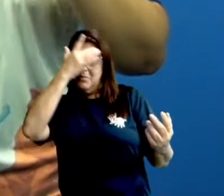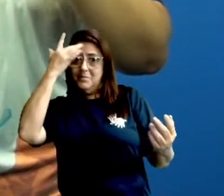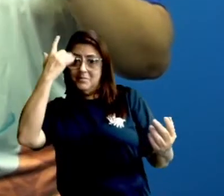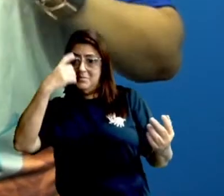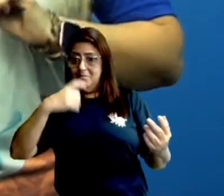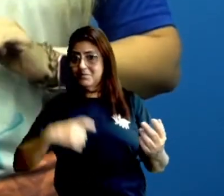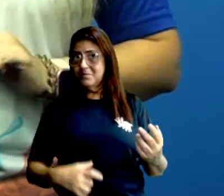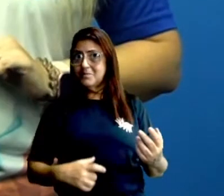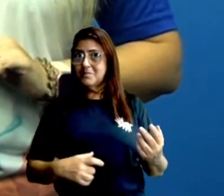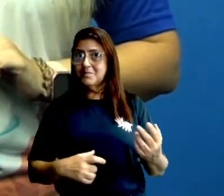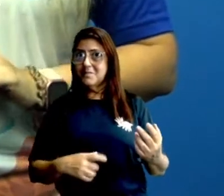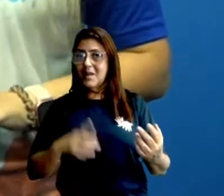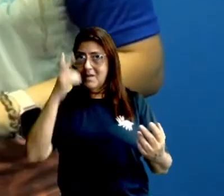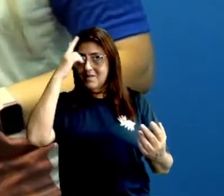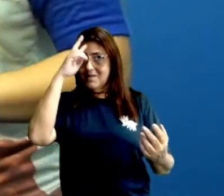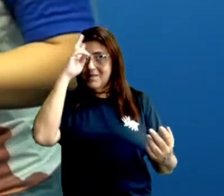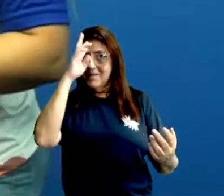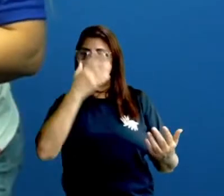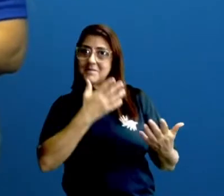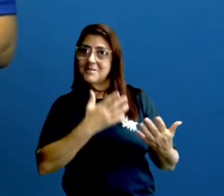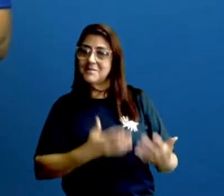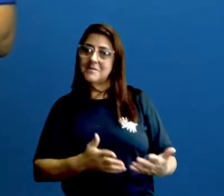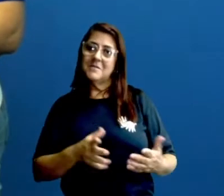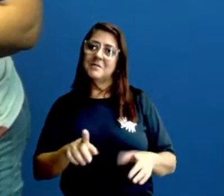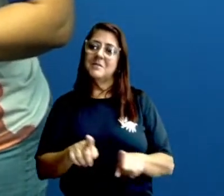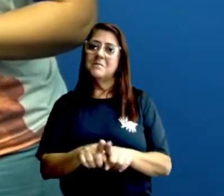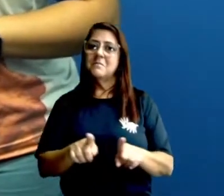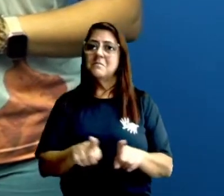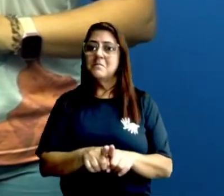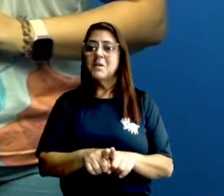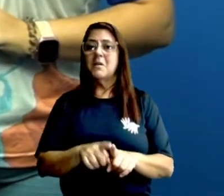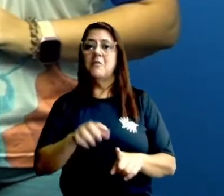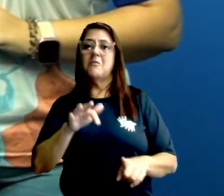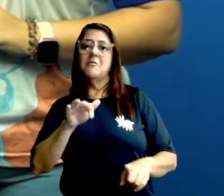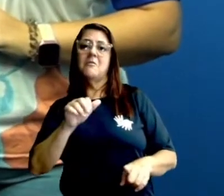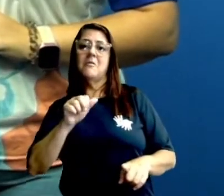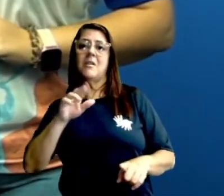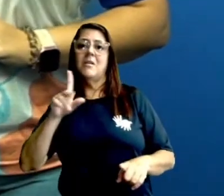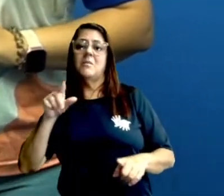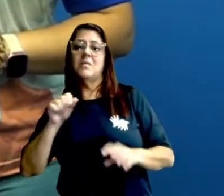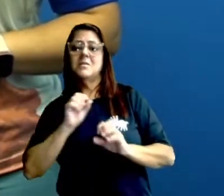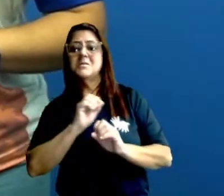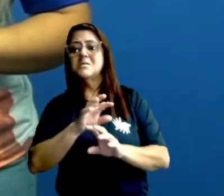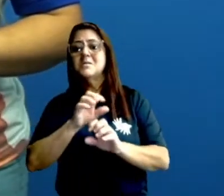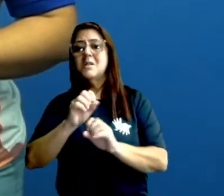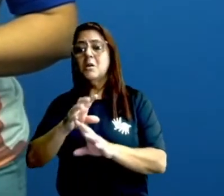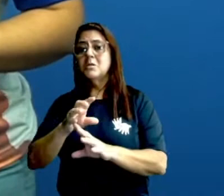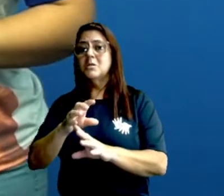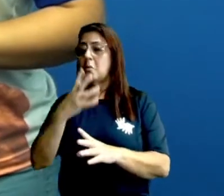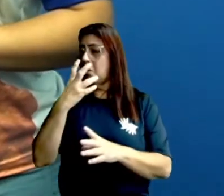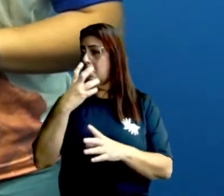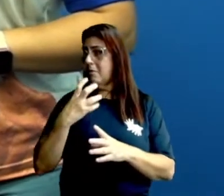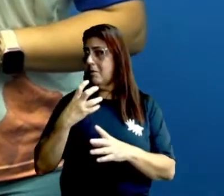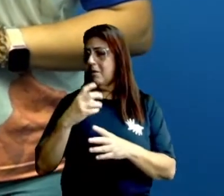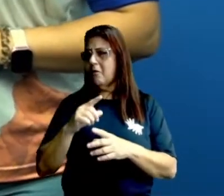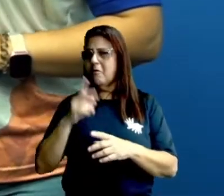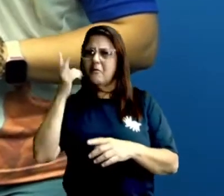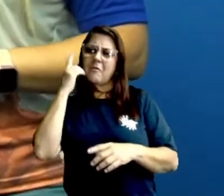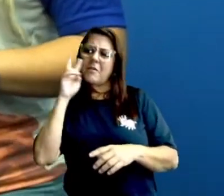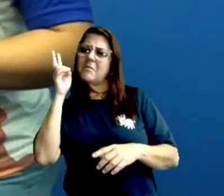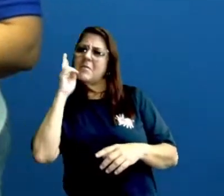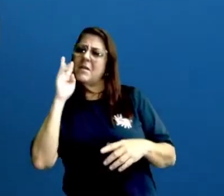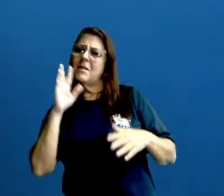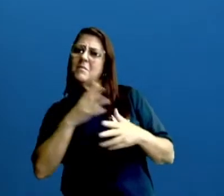animais sentem lá nessas histórias. As fábulas também trazem um ensinamento ou uma moral. Vamos